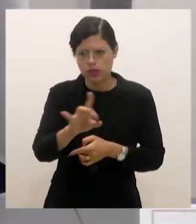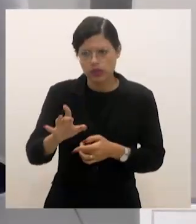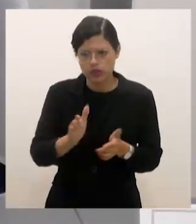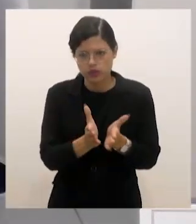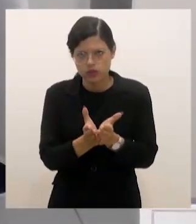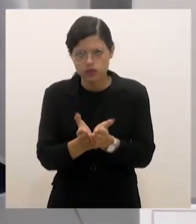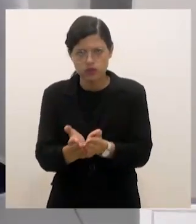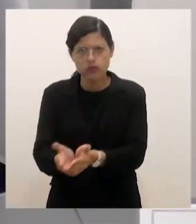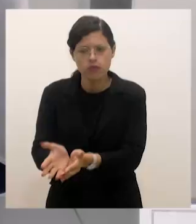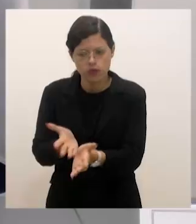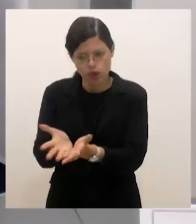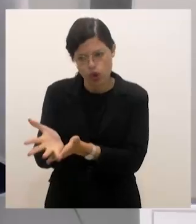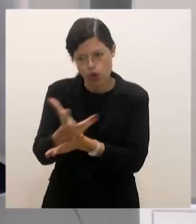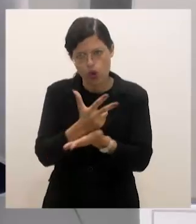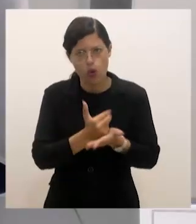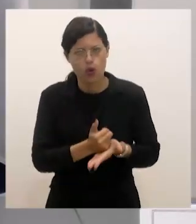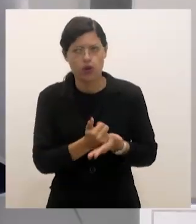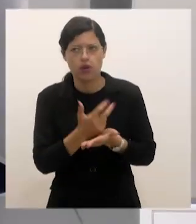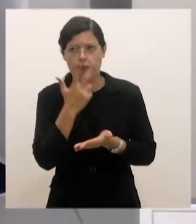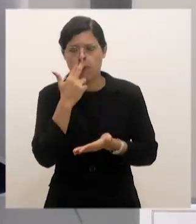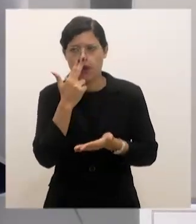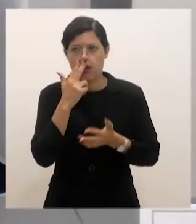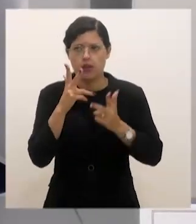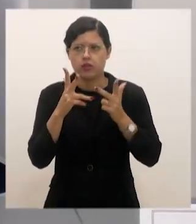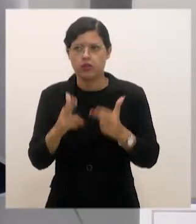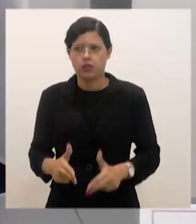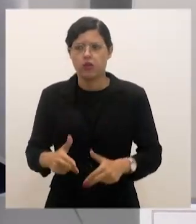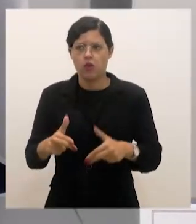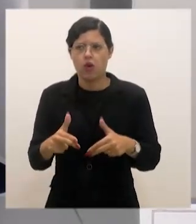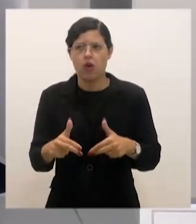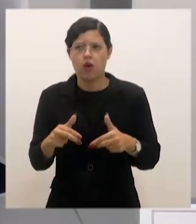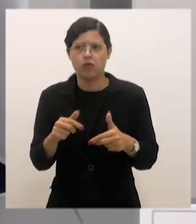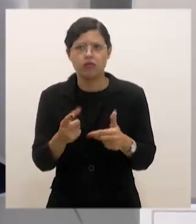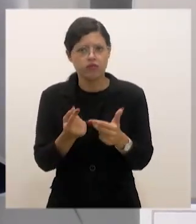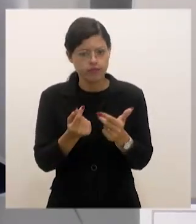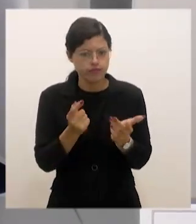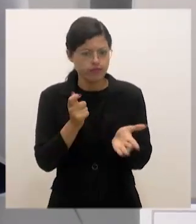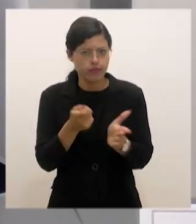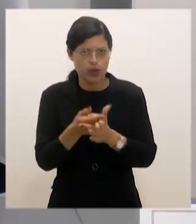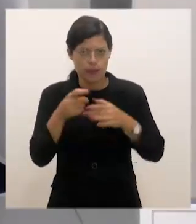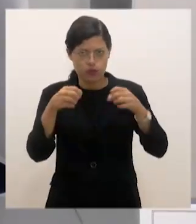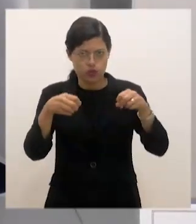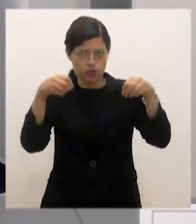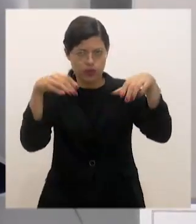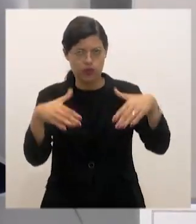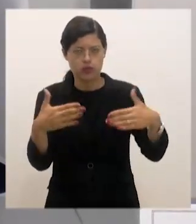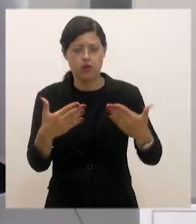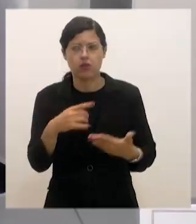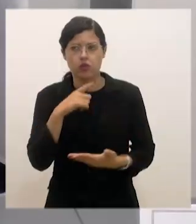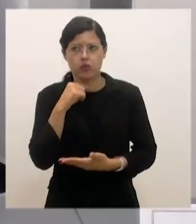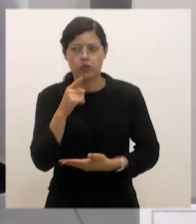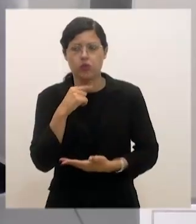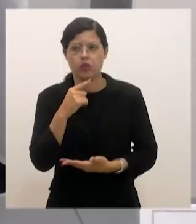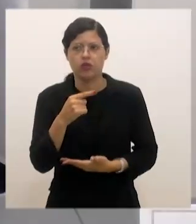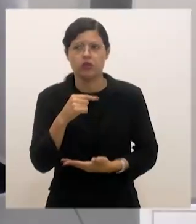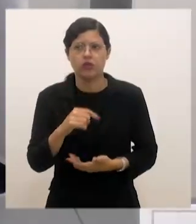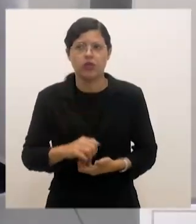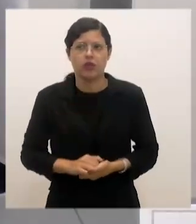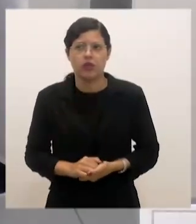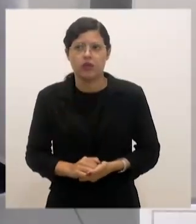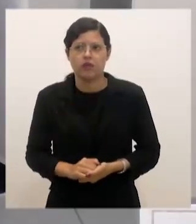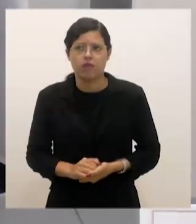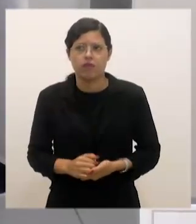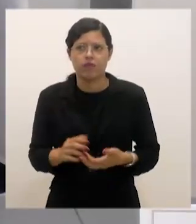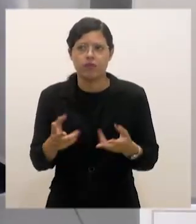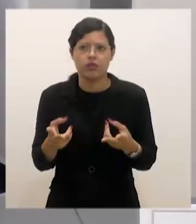recolhe a taxa. Me parece a mesma lógica da taxa de iluminação, que eu sou contrário também, mas que a gente não consegue observar uma atividade, mas a gente sabe